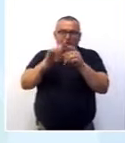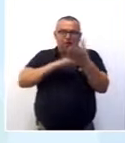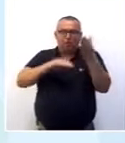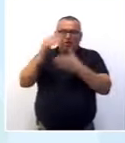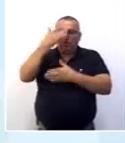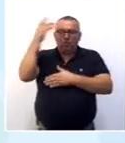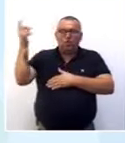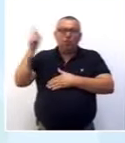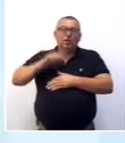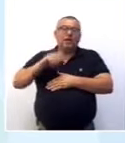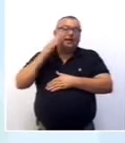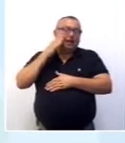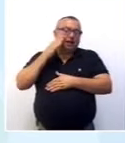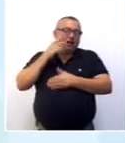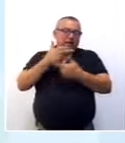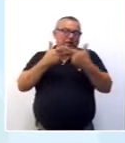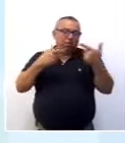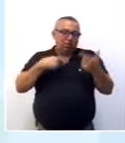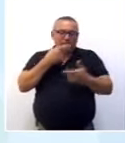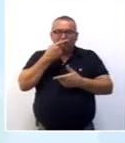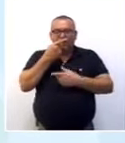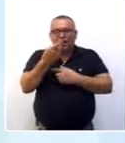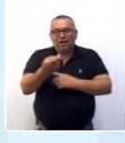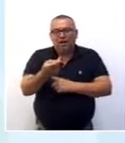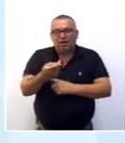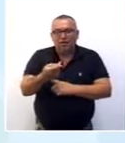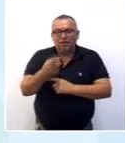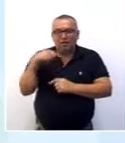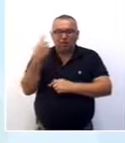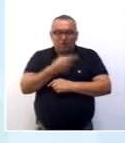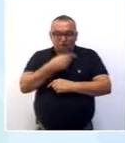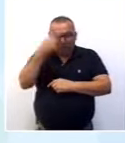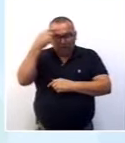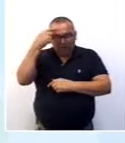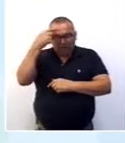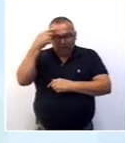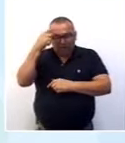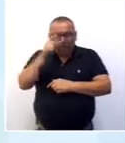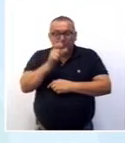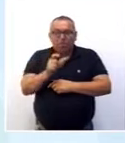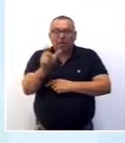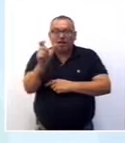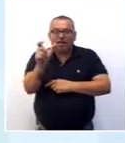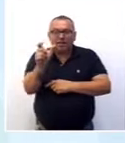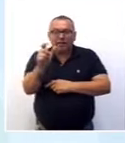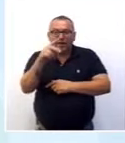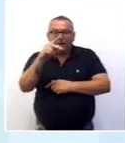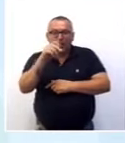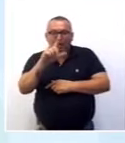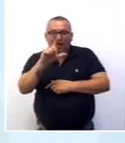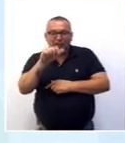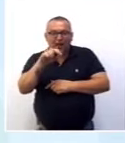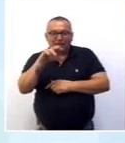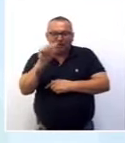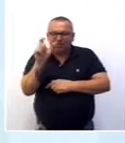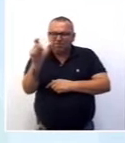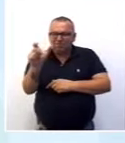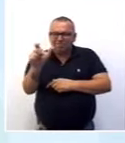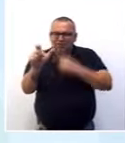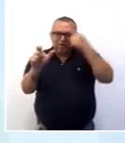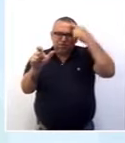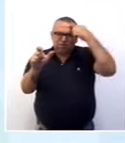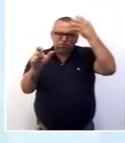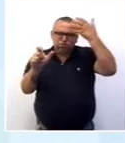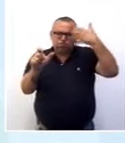um pouquinho daquilo que foi dito, né, o que nós pensamos, quando nós dissemos palavras, temos que mobilizar o nosso pensamento